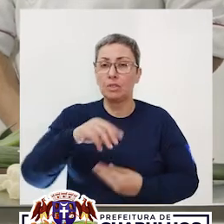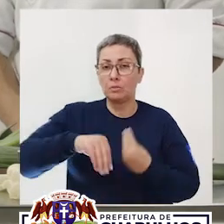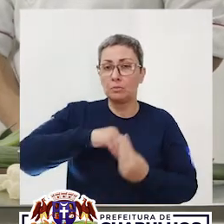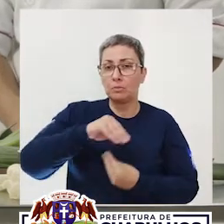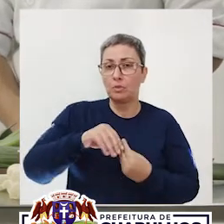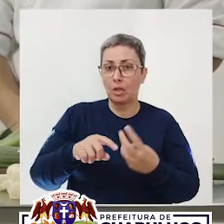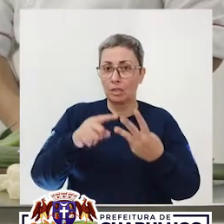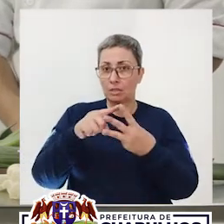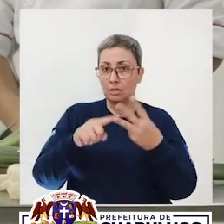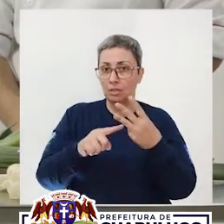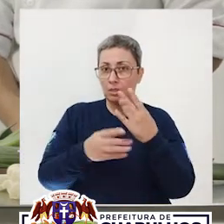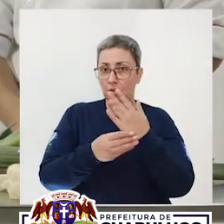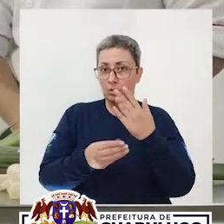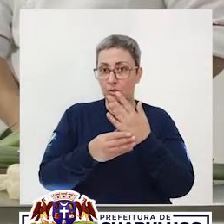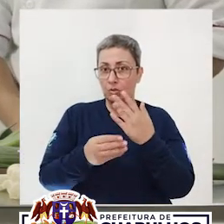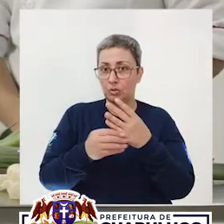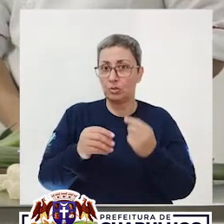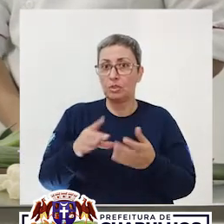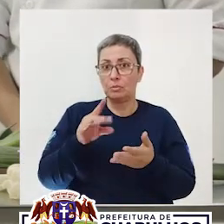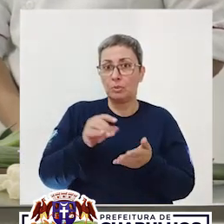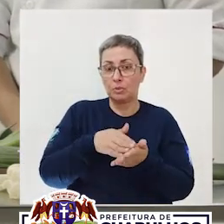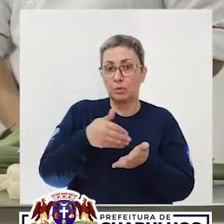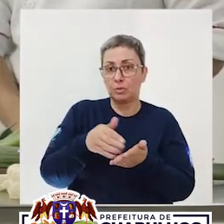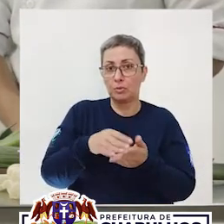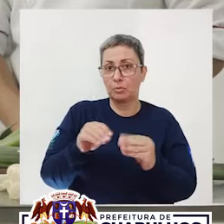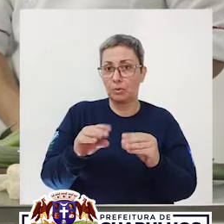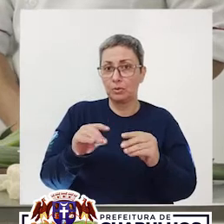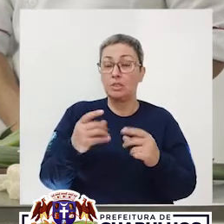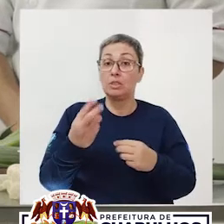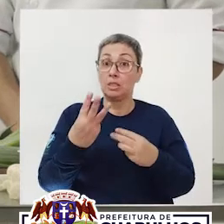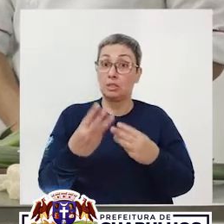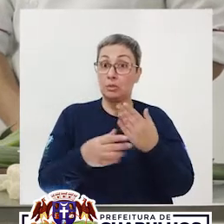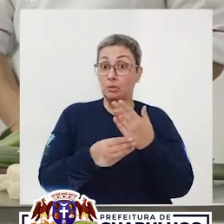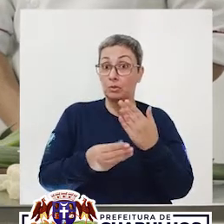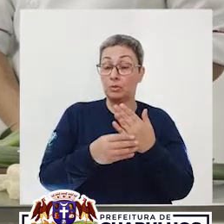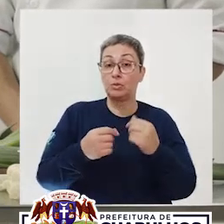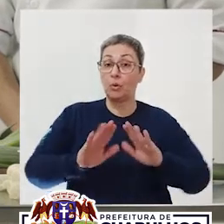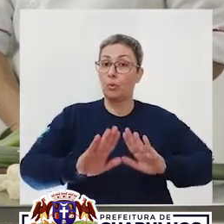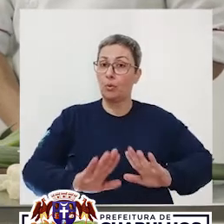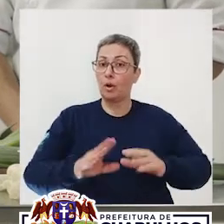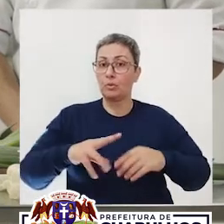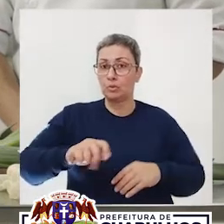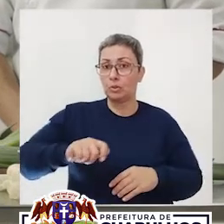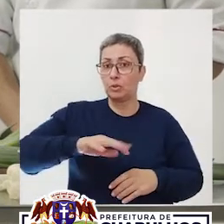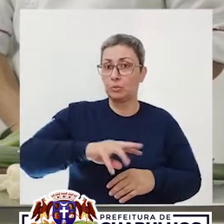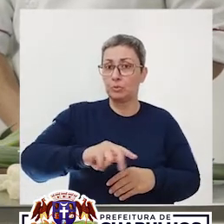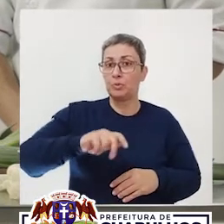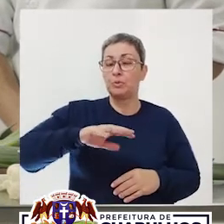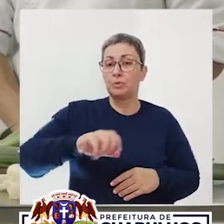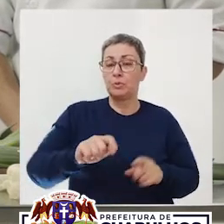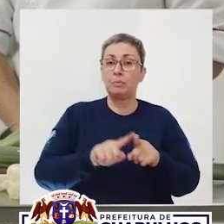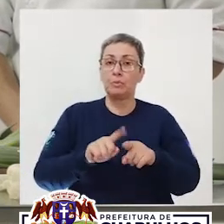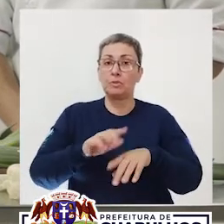Você misturou as três gorduras para fazer o ponto de pomada? Eu misturei as três gorduras e deixei ela, amassei elas,